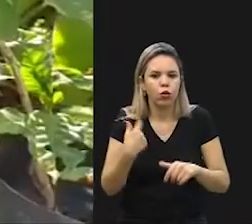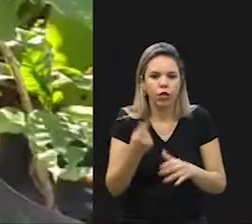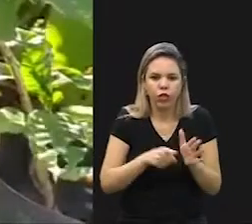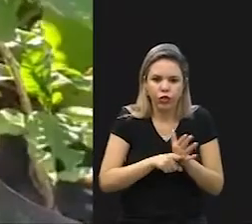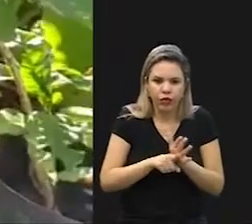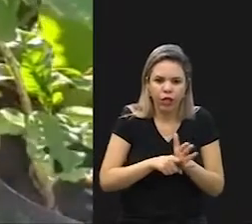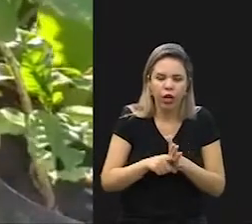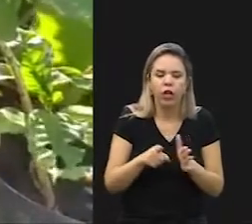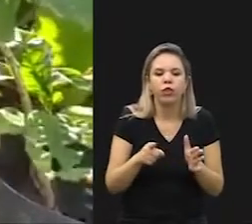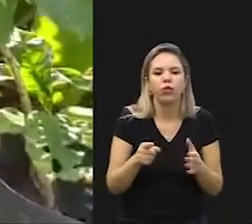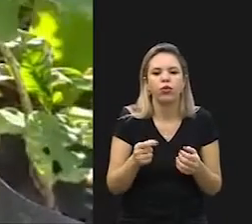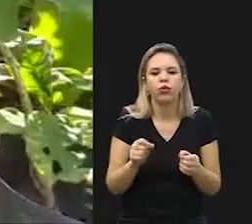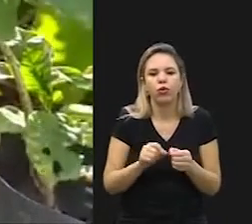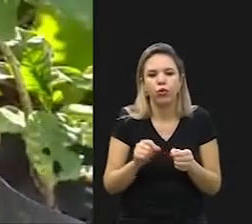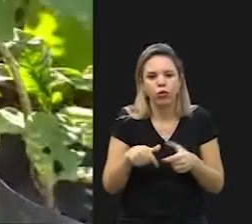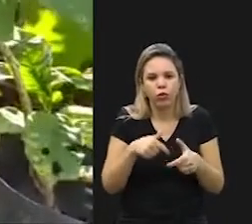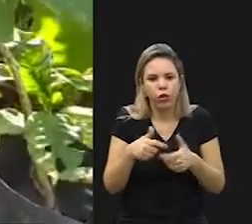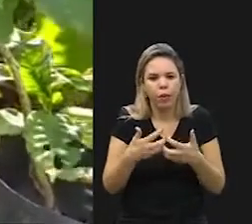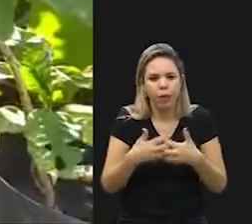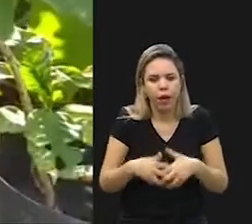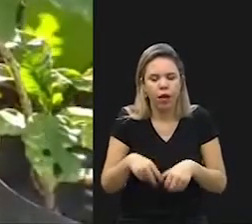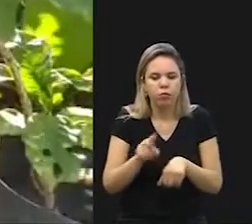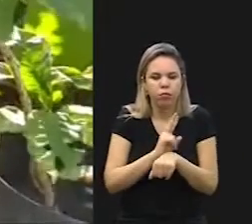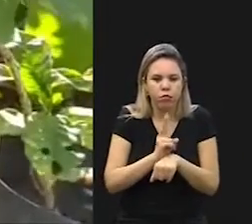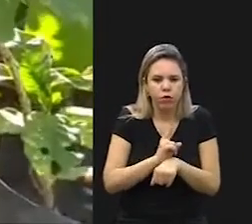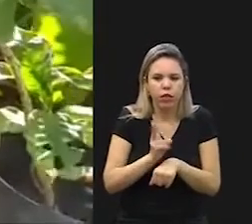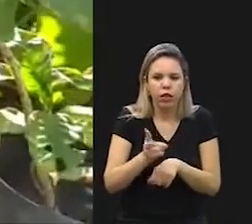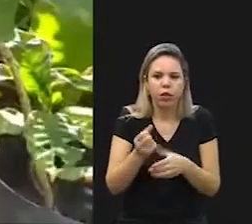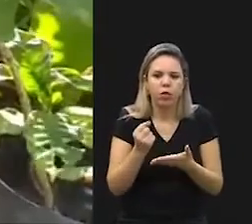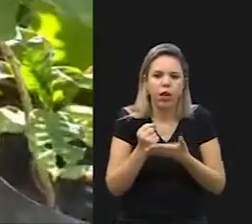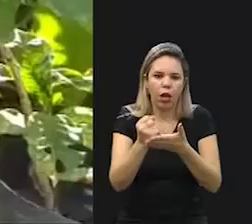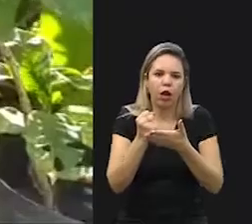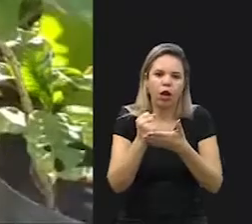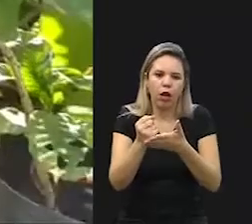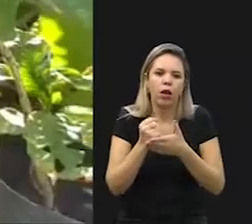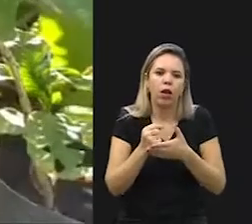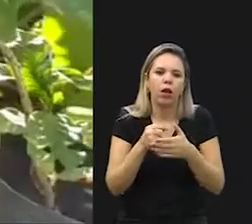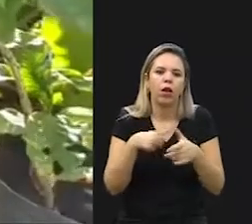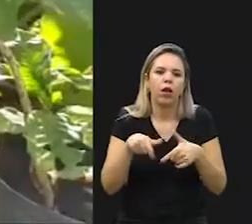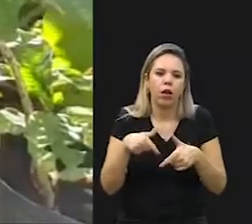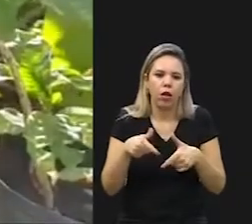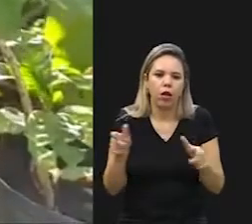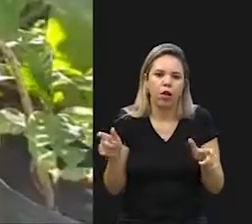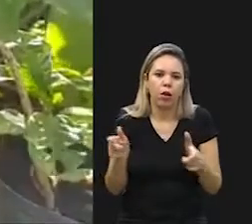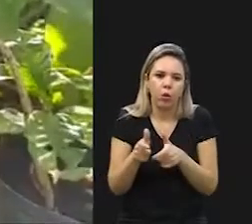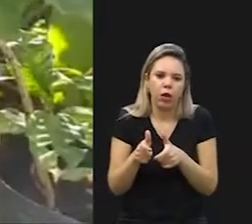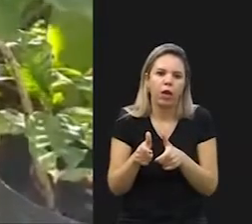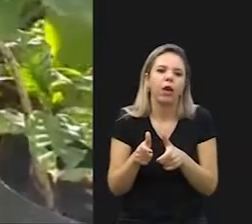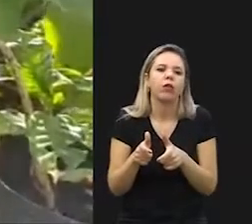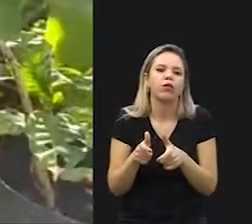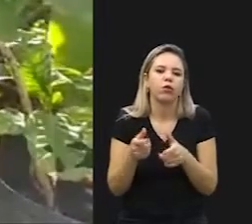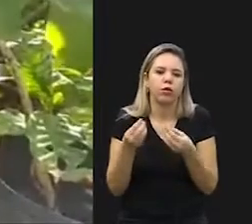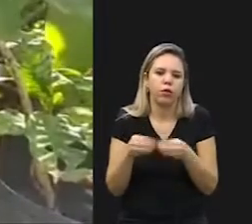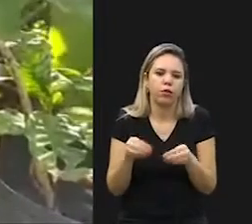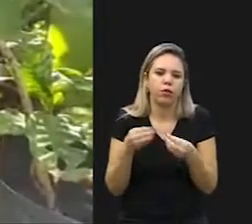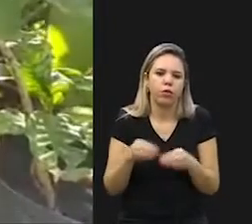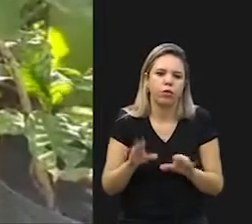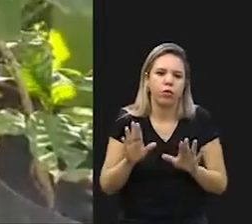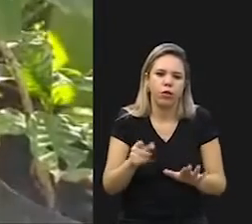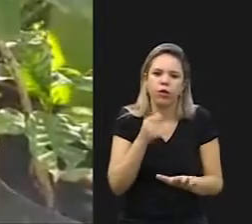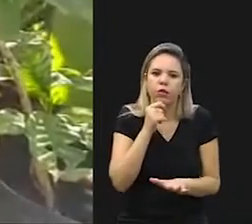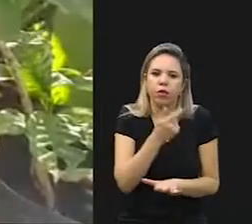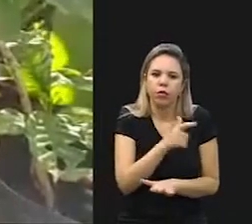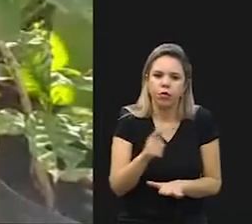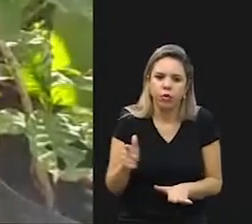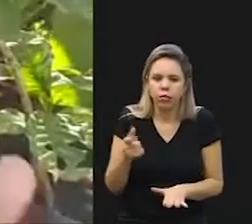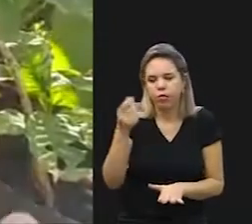estudo estão cada vez mais auxiliando em que as atividades sejam menos impactantes. Mas enquanto não se